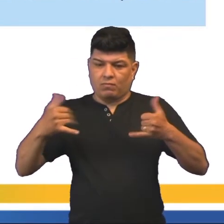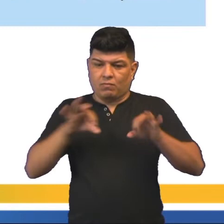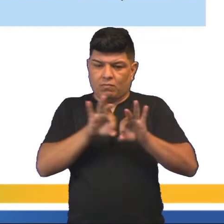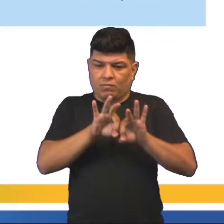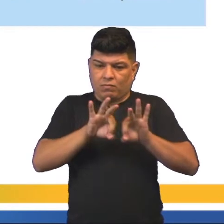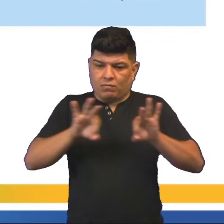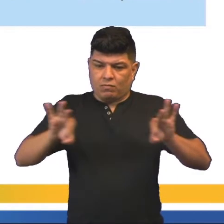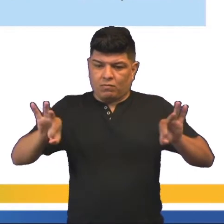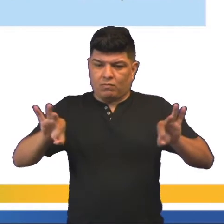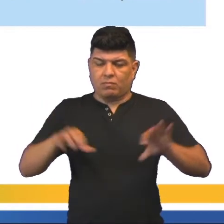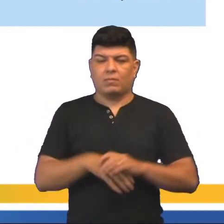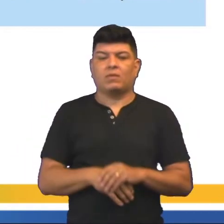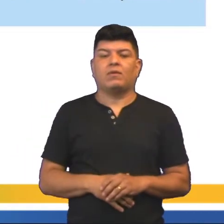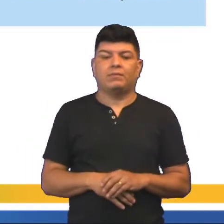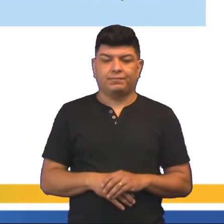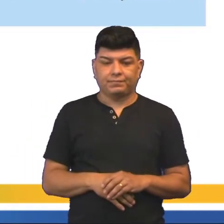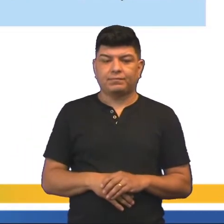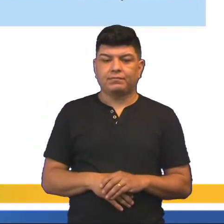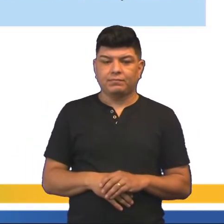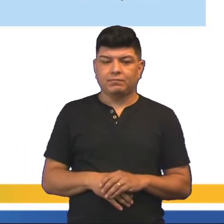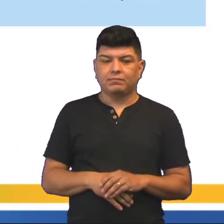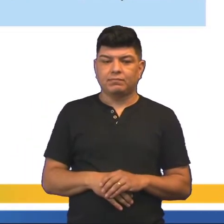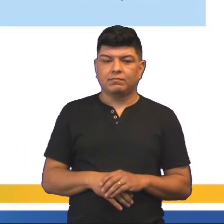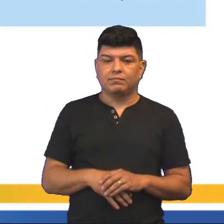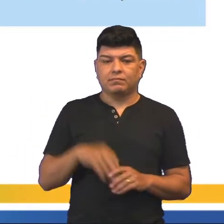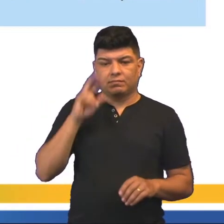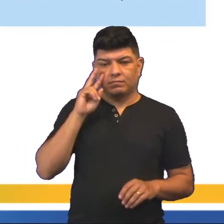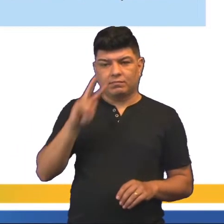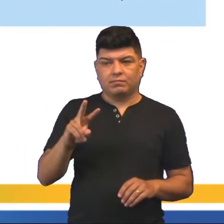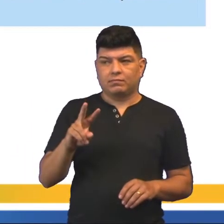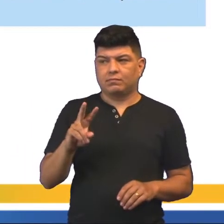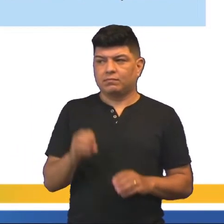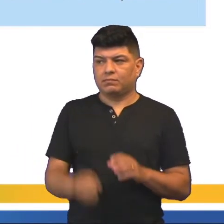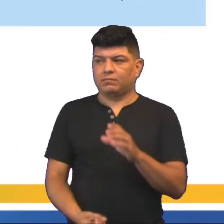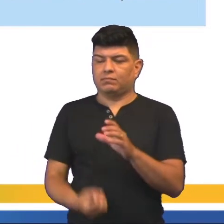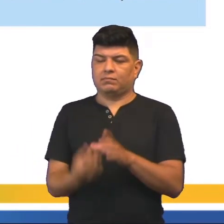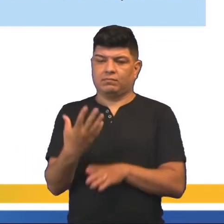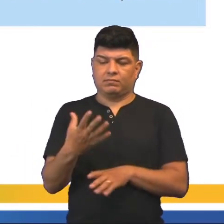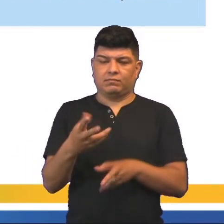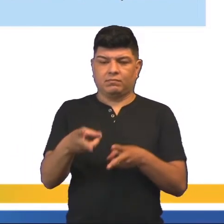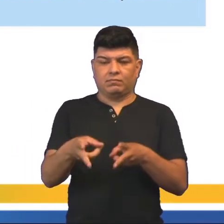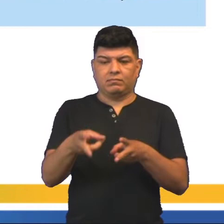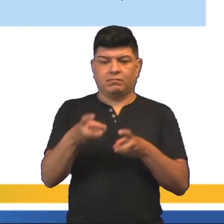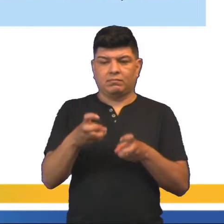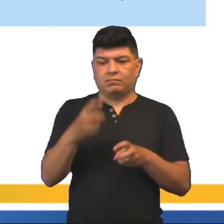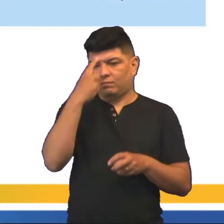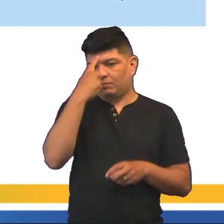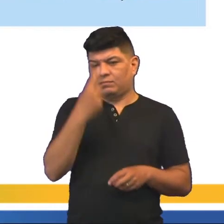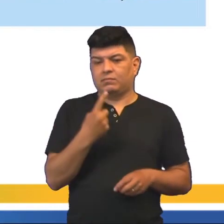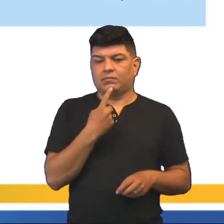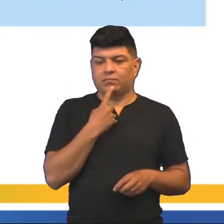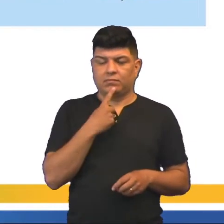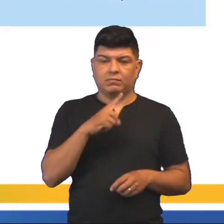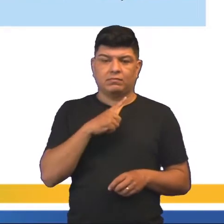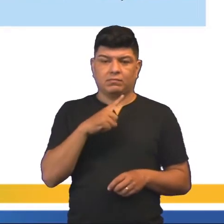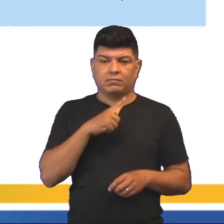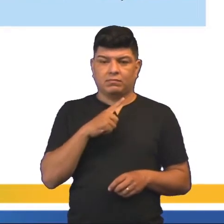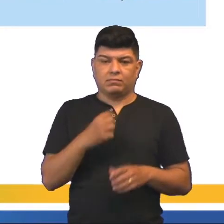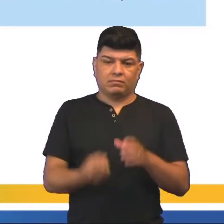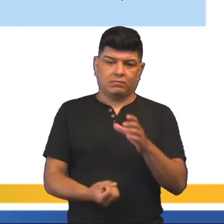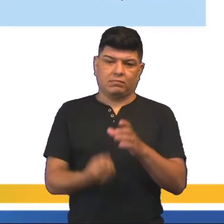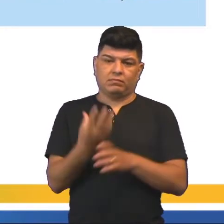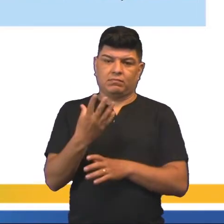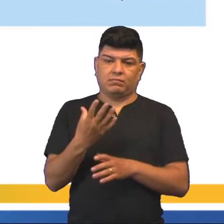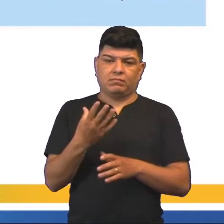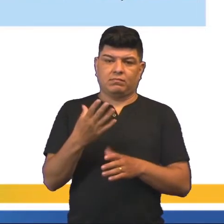transmissão. E aí, a partir do momento que a gente vê essa produção, ó, percebam aí nessa imagem, a gente tem